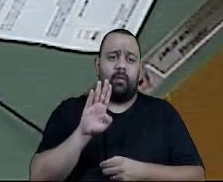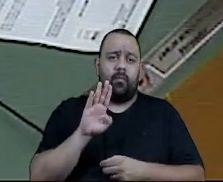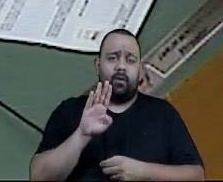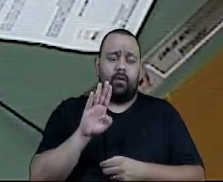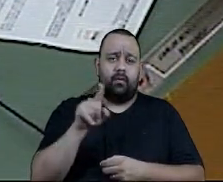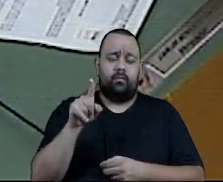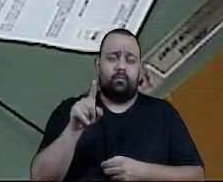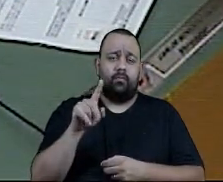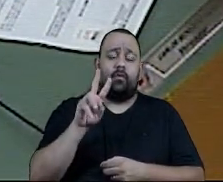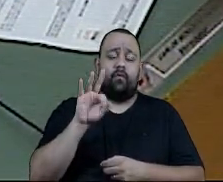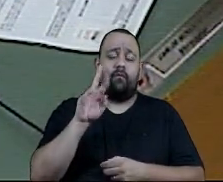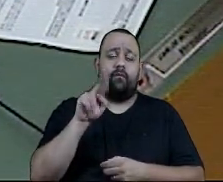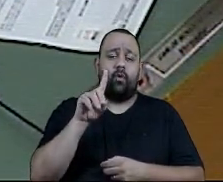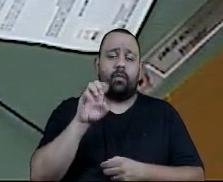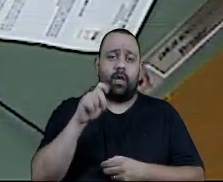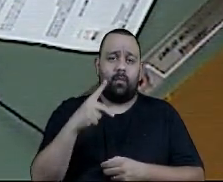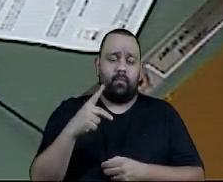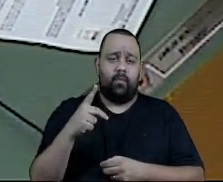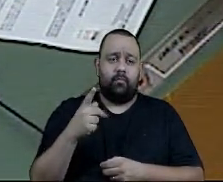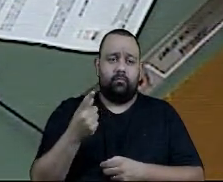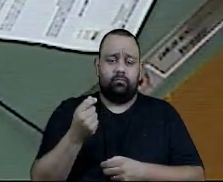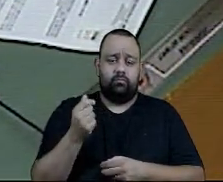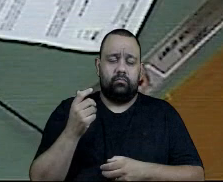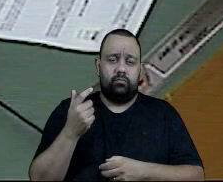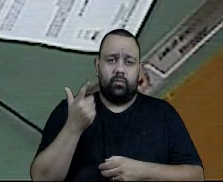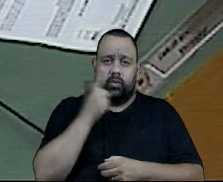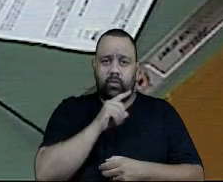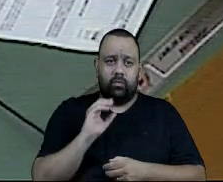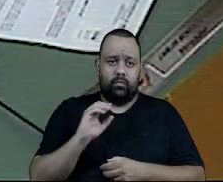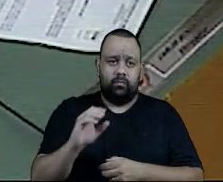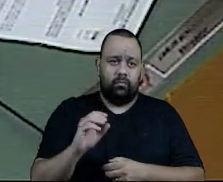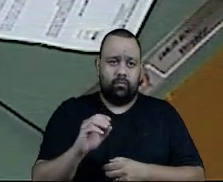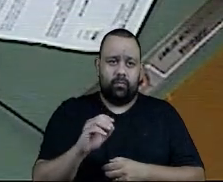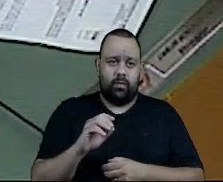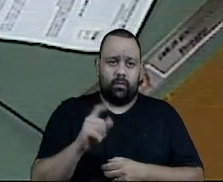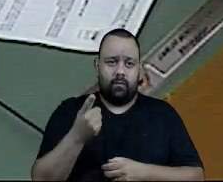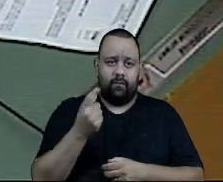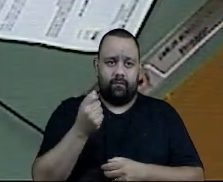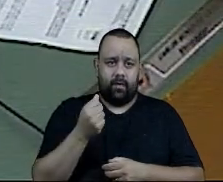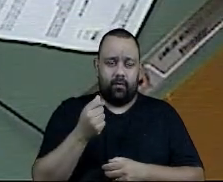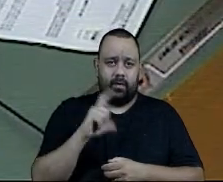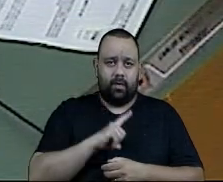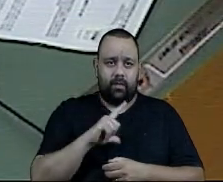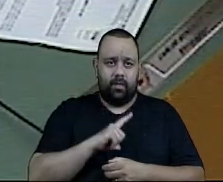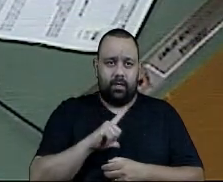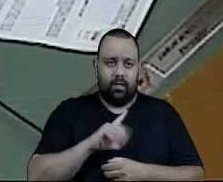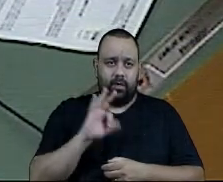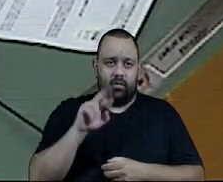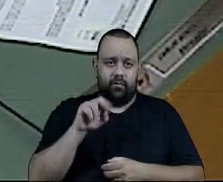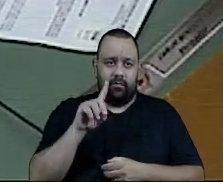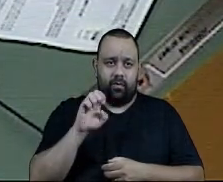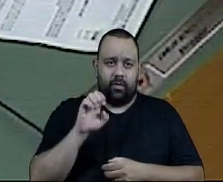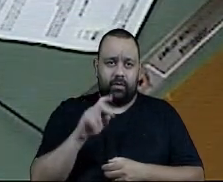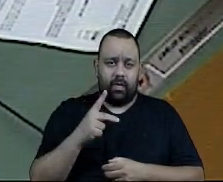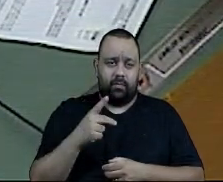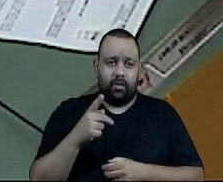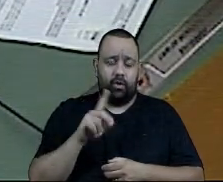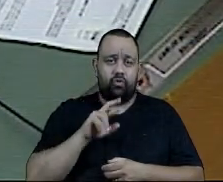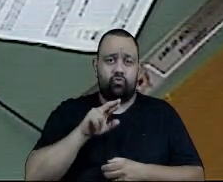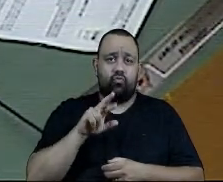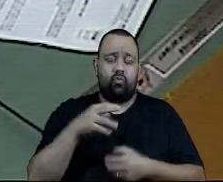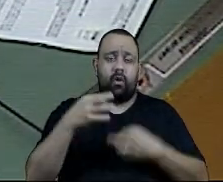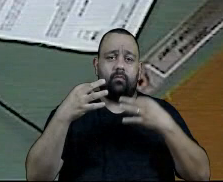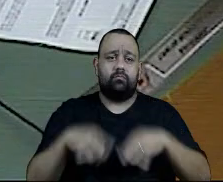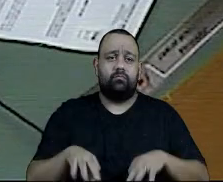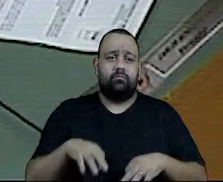do valor recebido, a senhora comentou que, lógico, a gente também tem conhecimento disso, que o valor recebido pelo Fundep